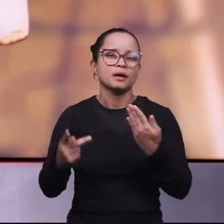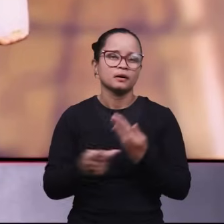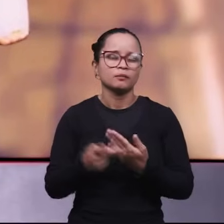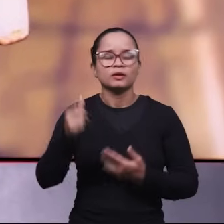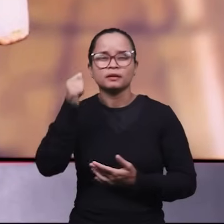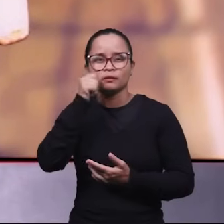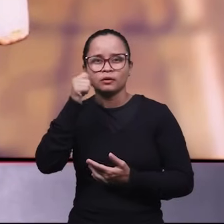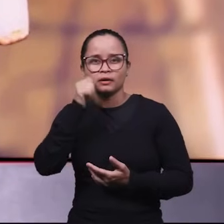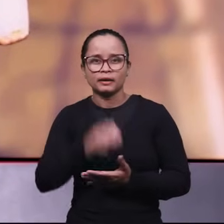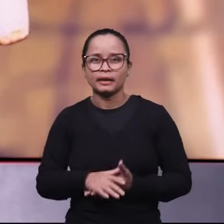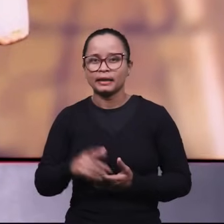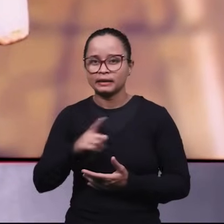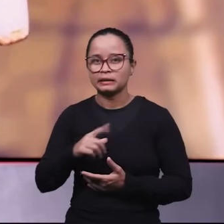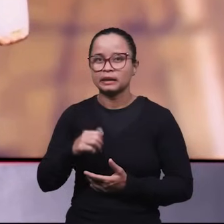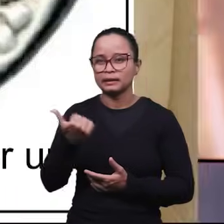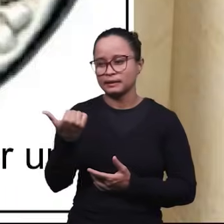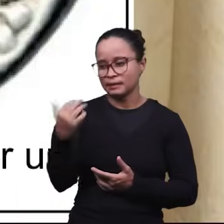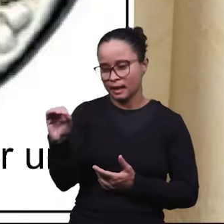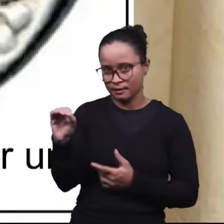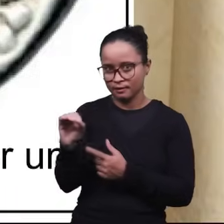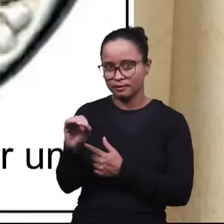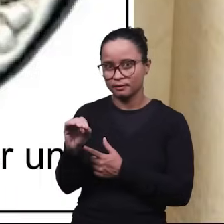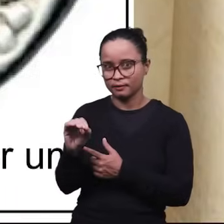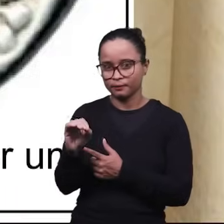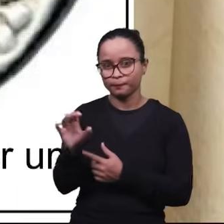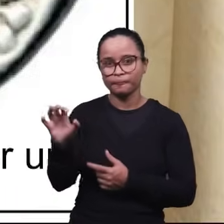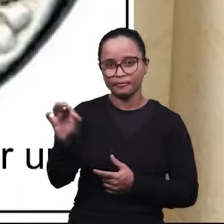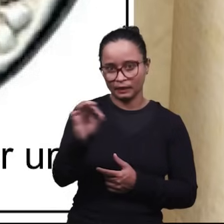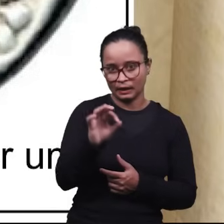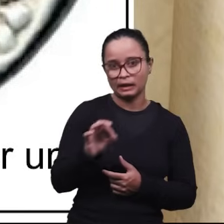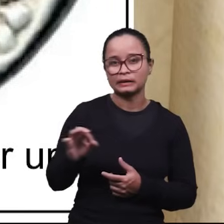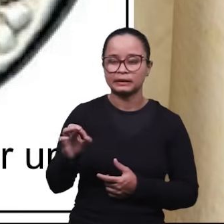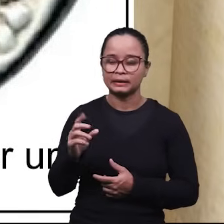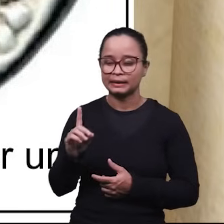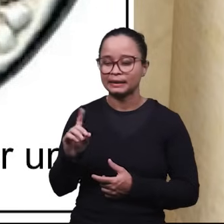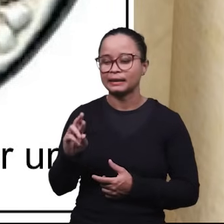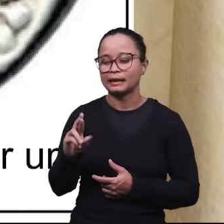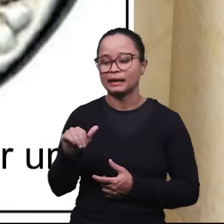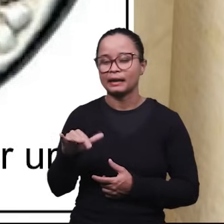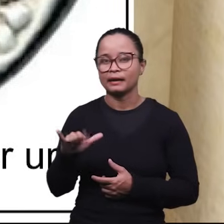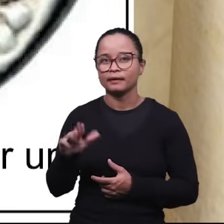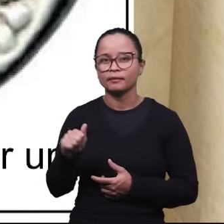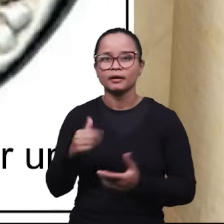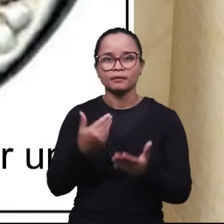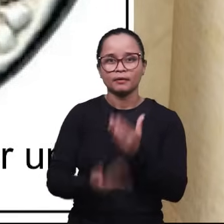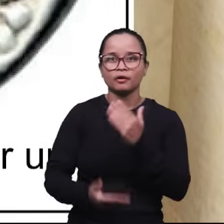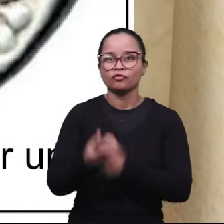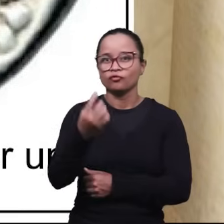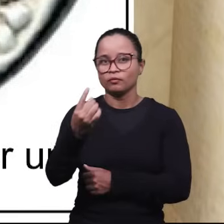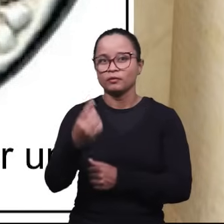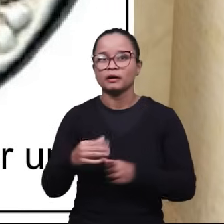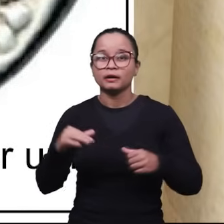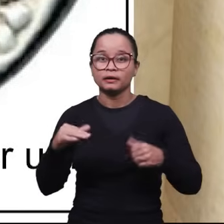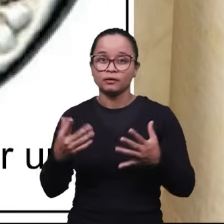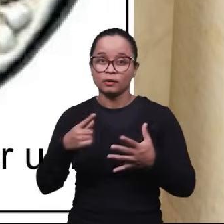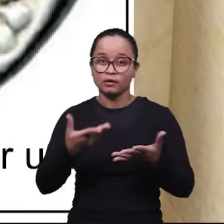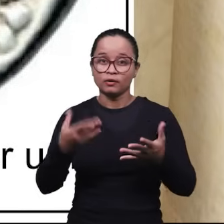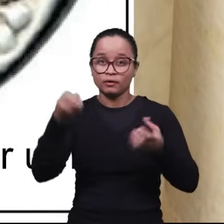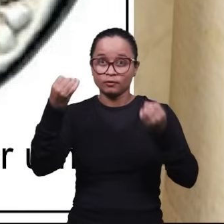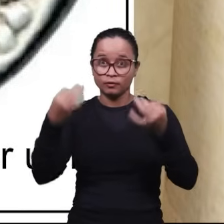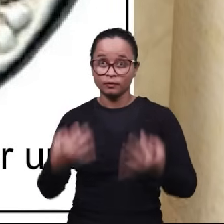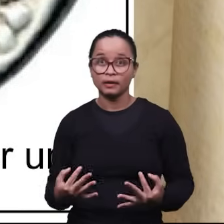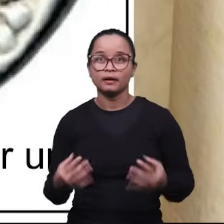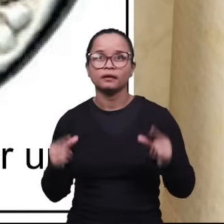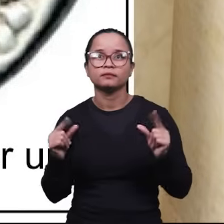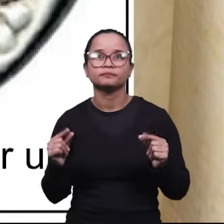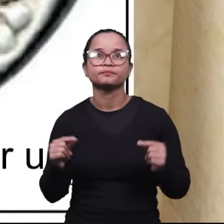teve 10 dracmas e perde uma. Aqui nós vamos fazer uma explicaçãozinha. A